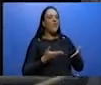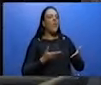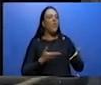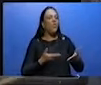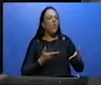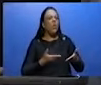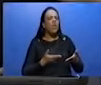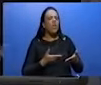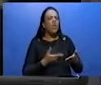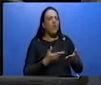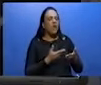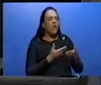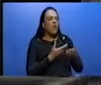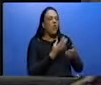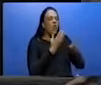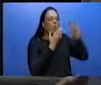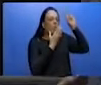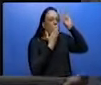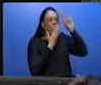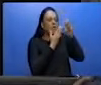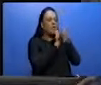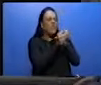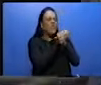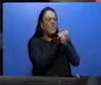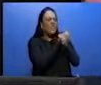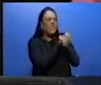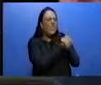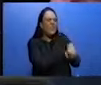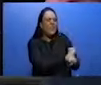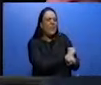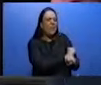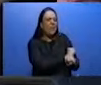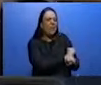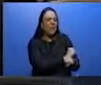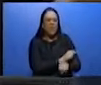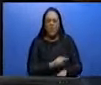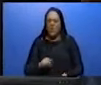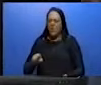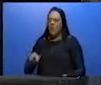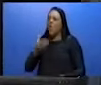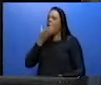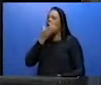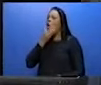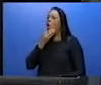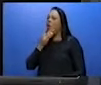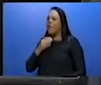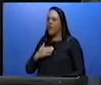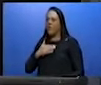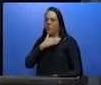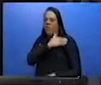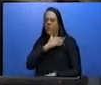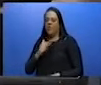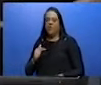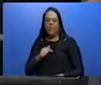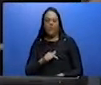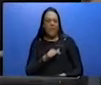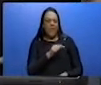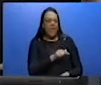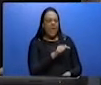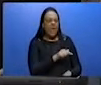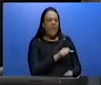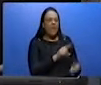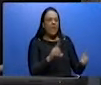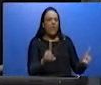perderam sua liberdade, estão sendo escravizados pelos capitães Mor e encontrou alguém diferente carregando